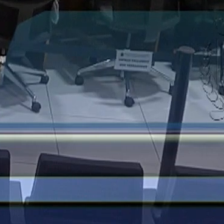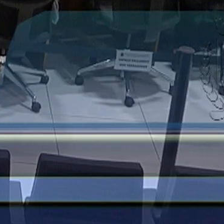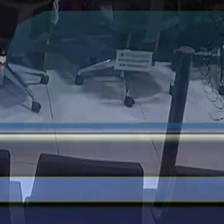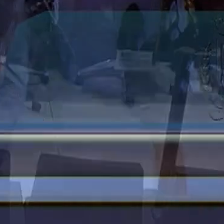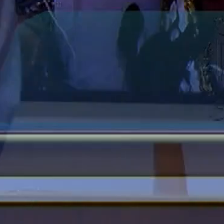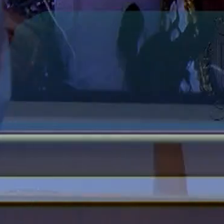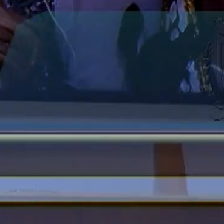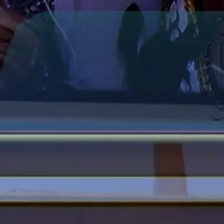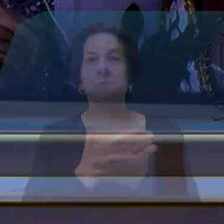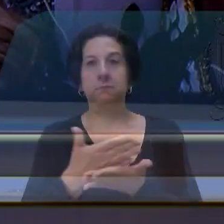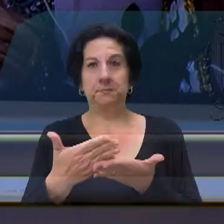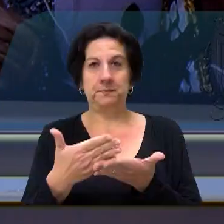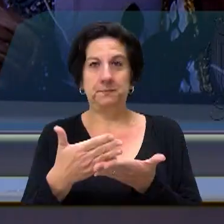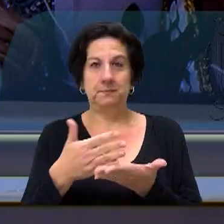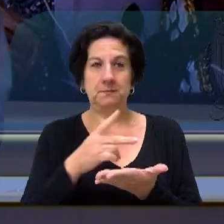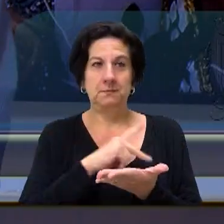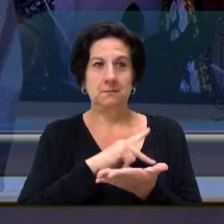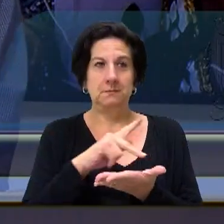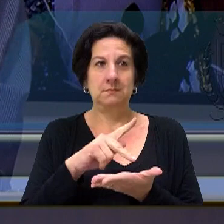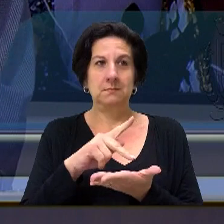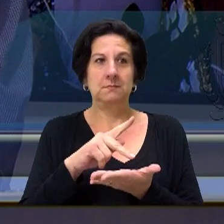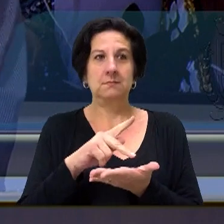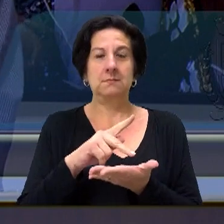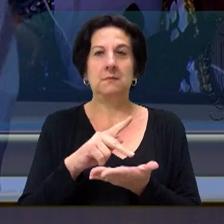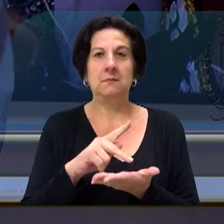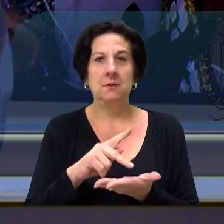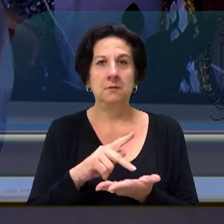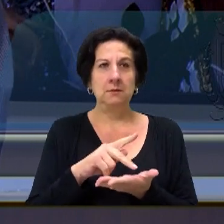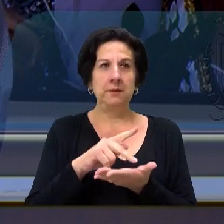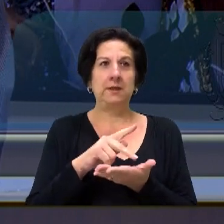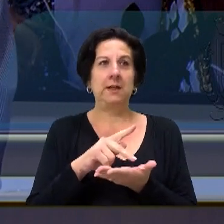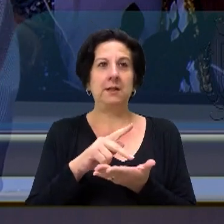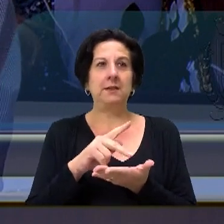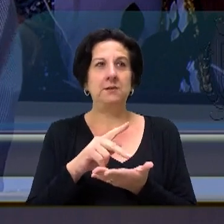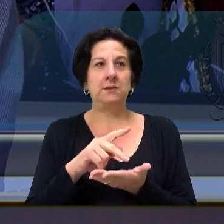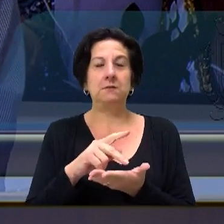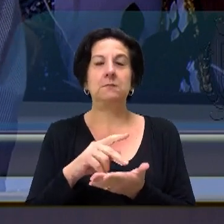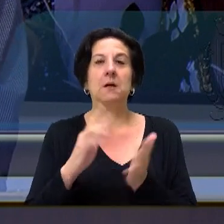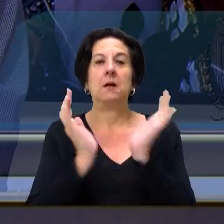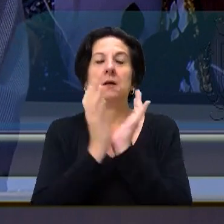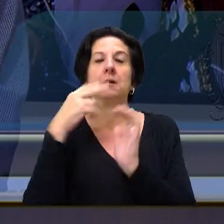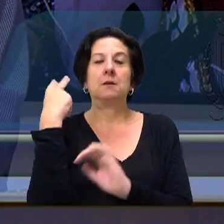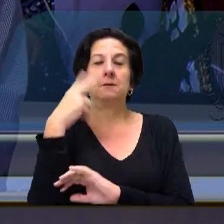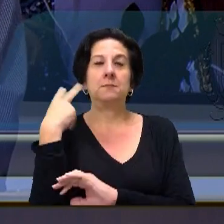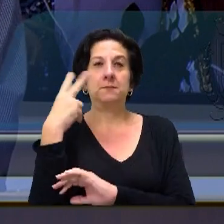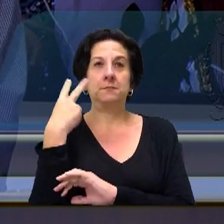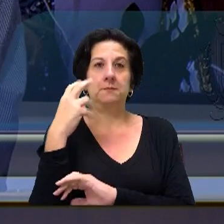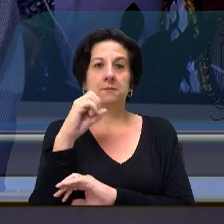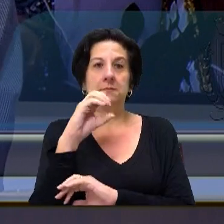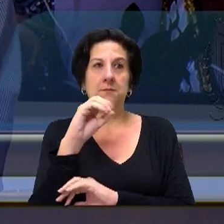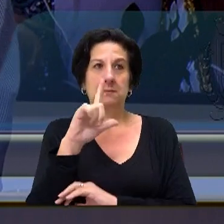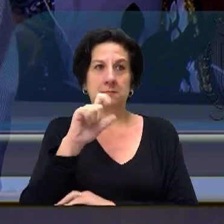Boa noite, senhora presidente, colega vereadores, vereadora Solange,